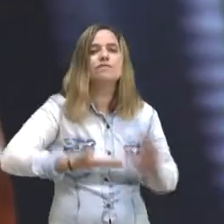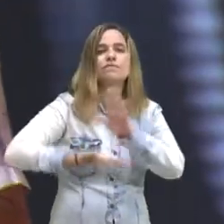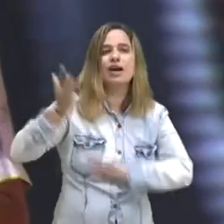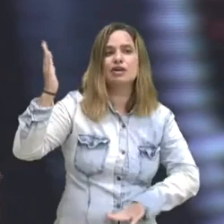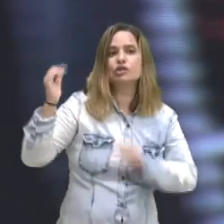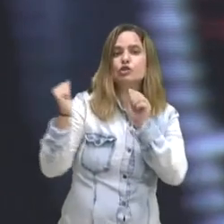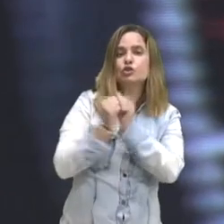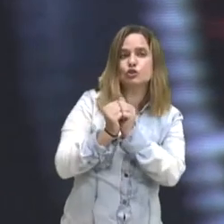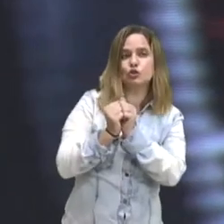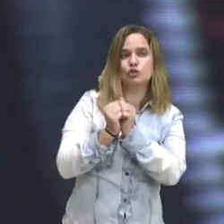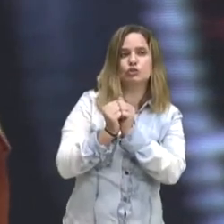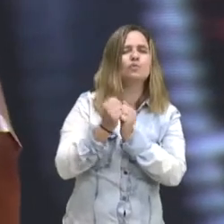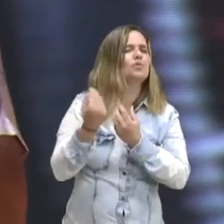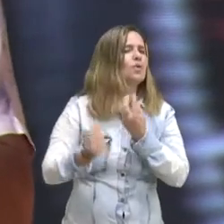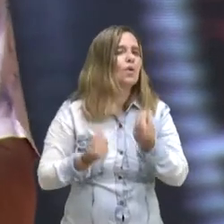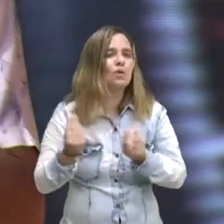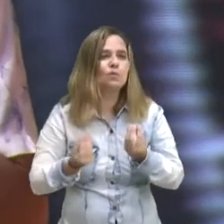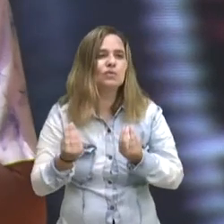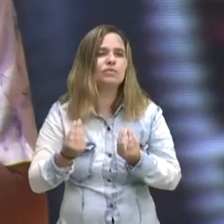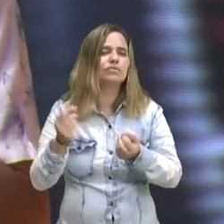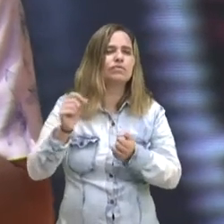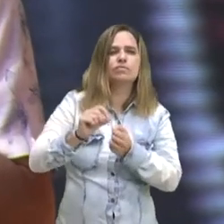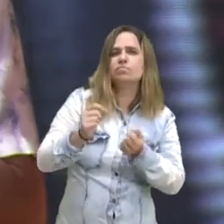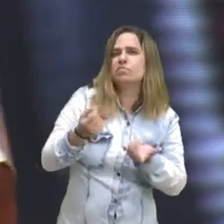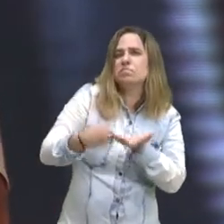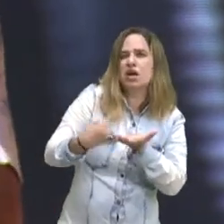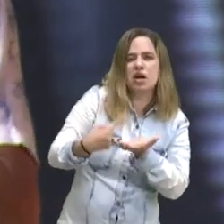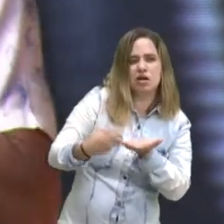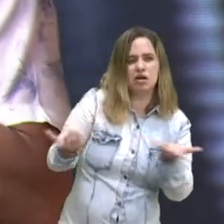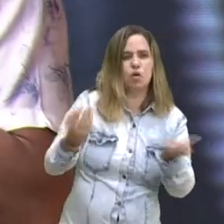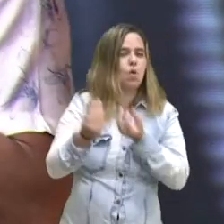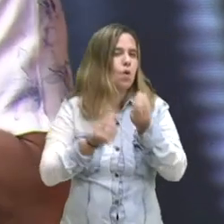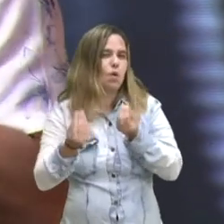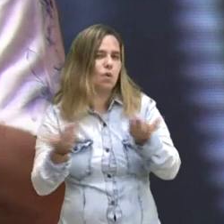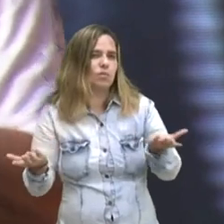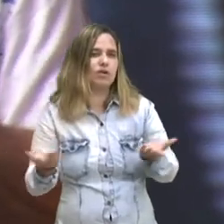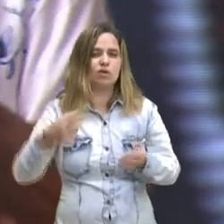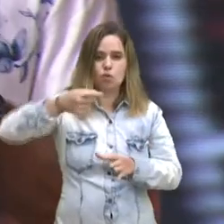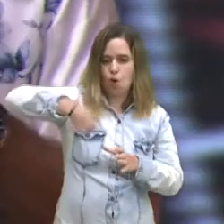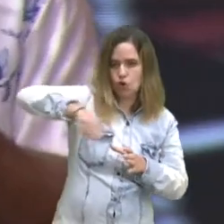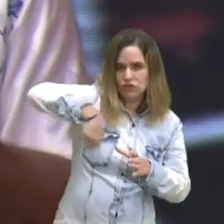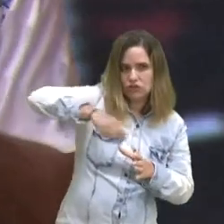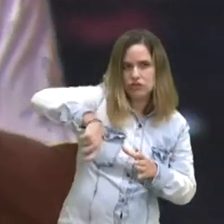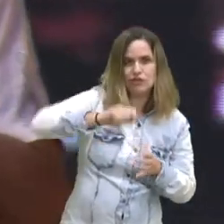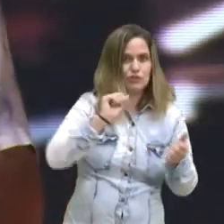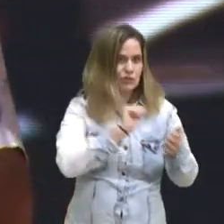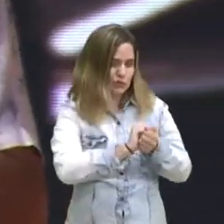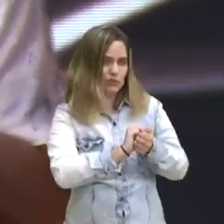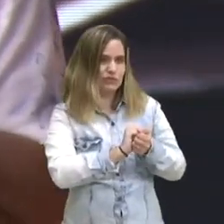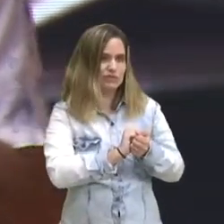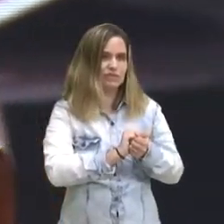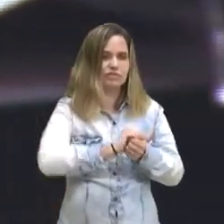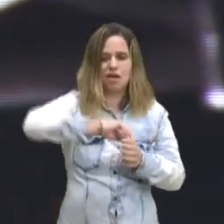como família para a gente poder fazer essa viagem juntos? Vamos fazer um bolo, esse bolo gostoso? E aí eles fizeram o